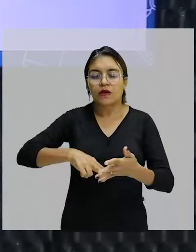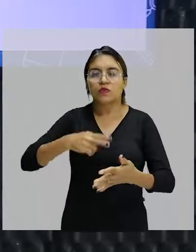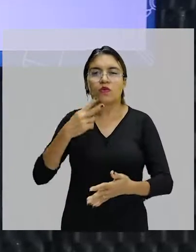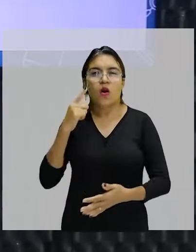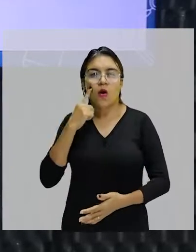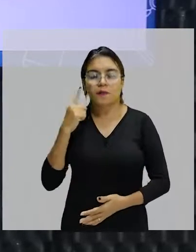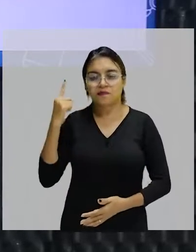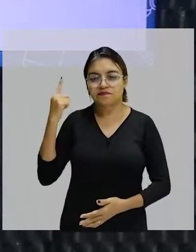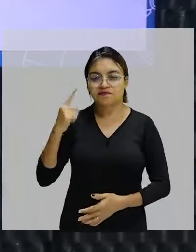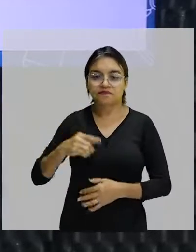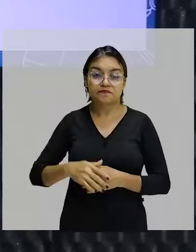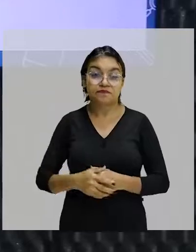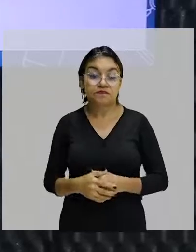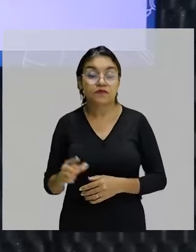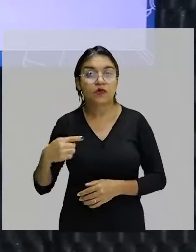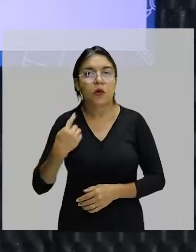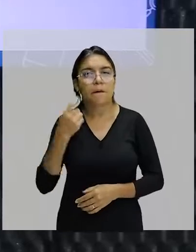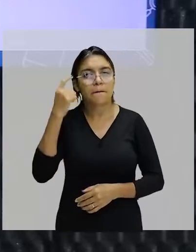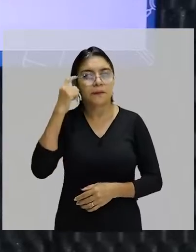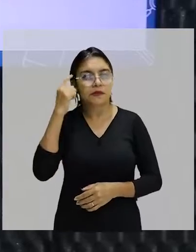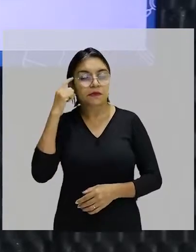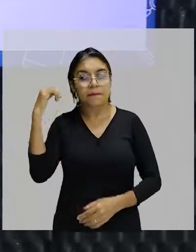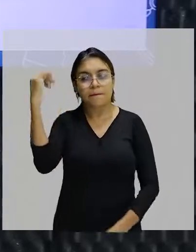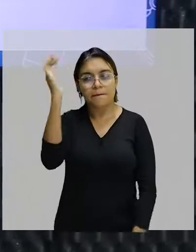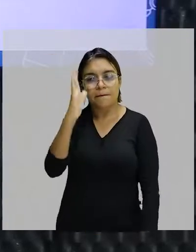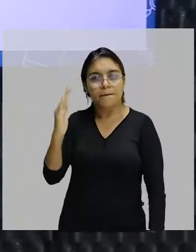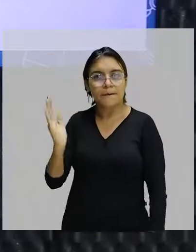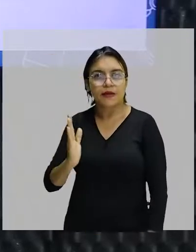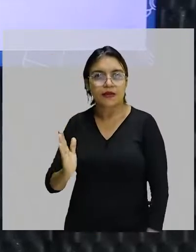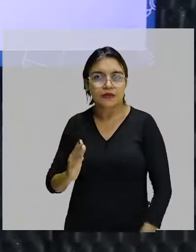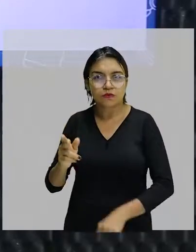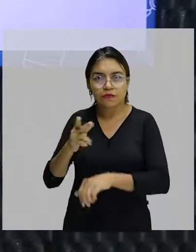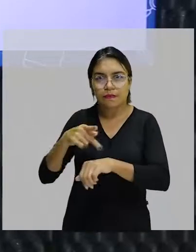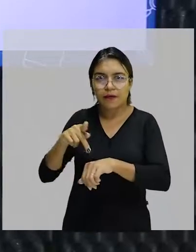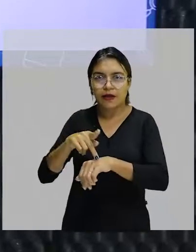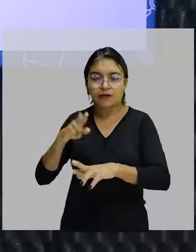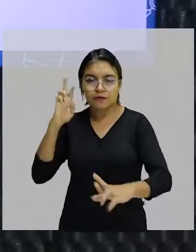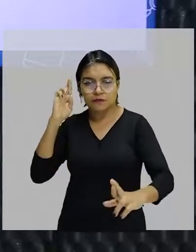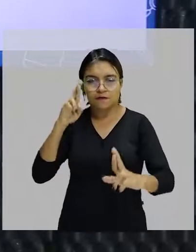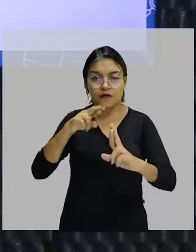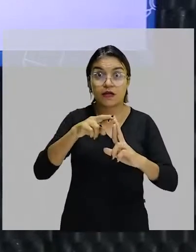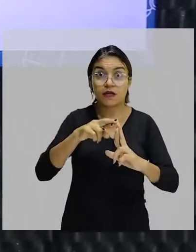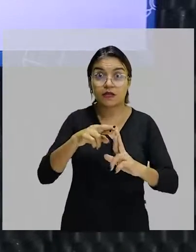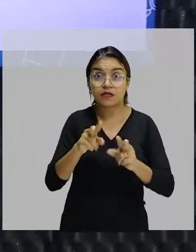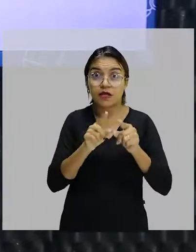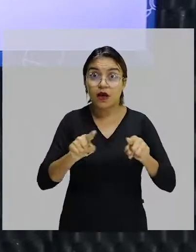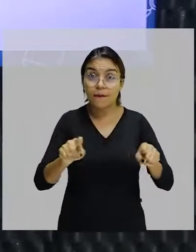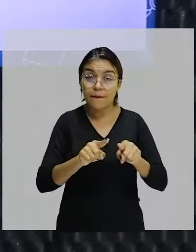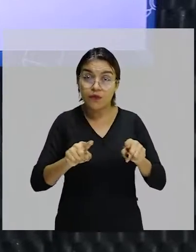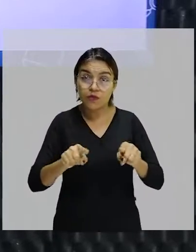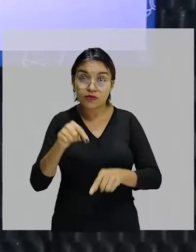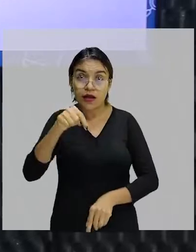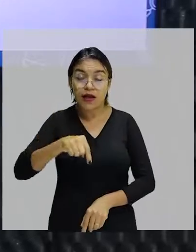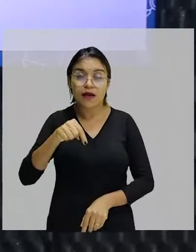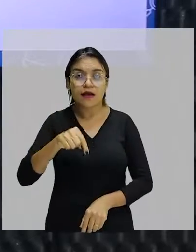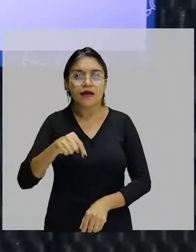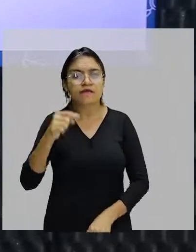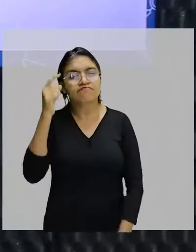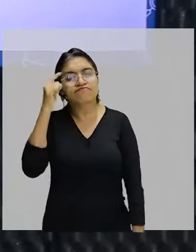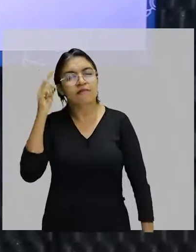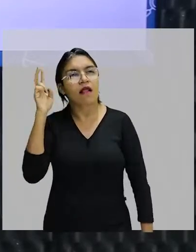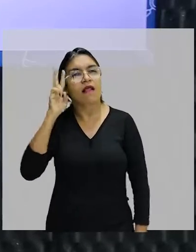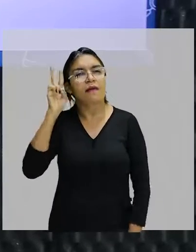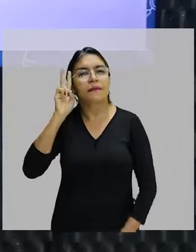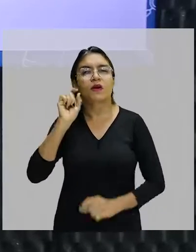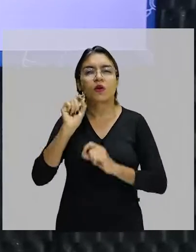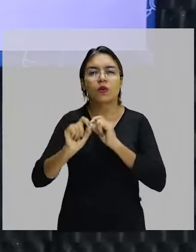bossa nova. Quando nós pensamos Brasil, país, e fazemos referência de música no nosso país, normalmente o que vem na cabeça